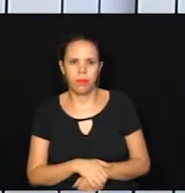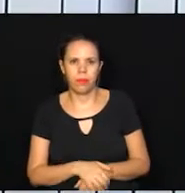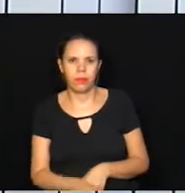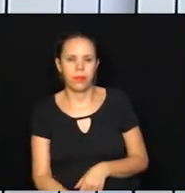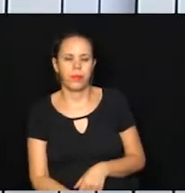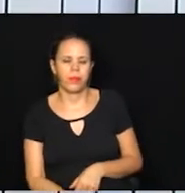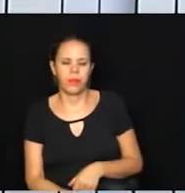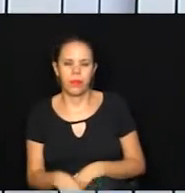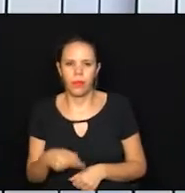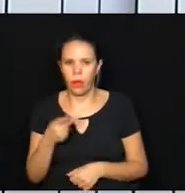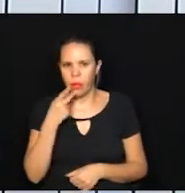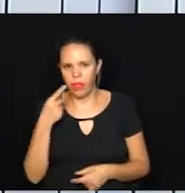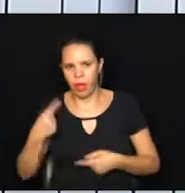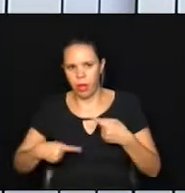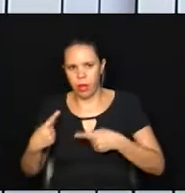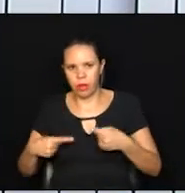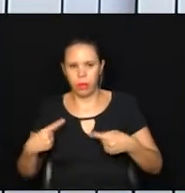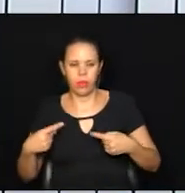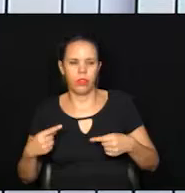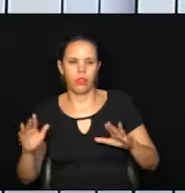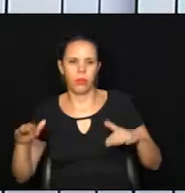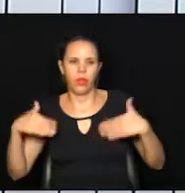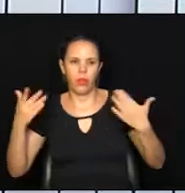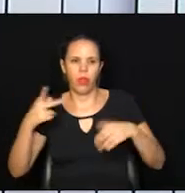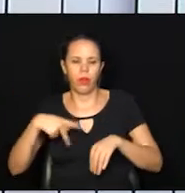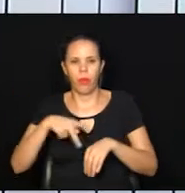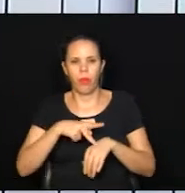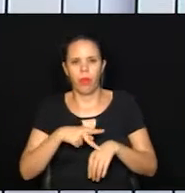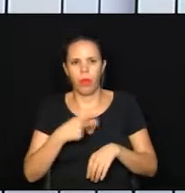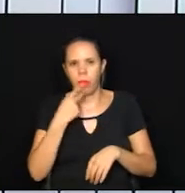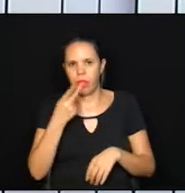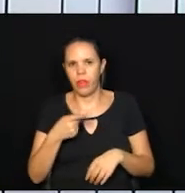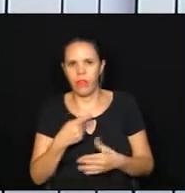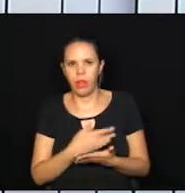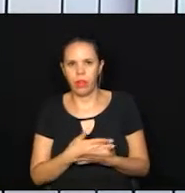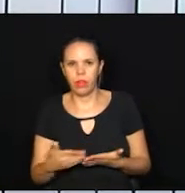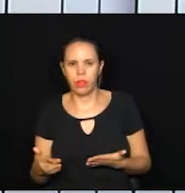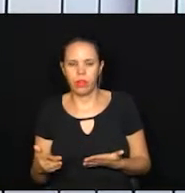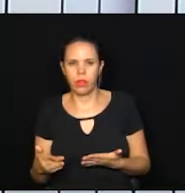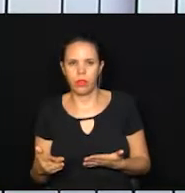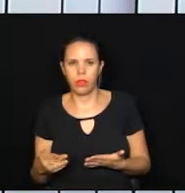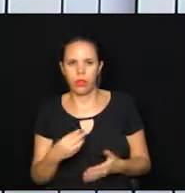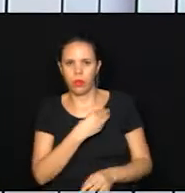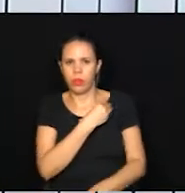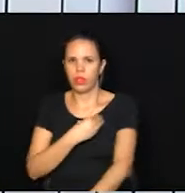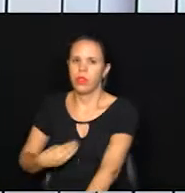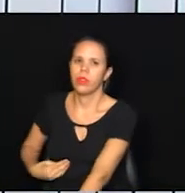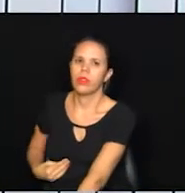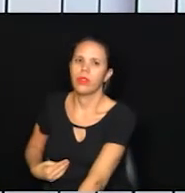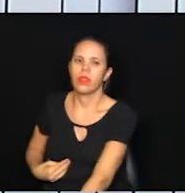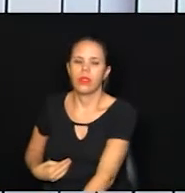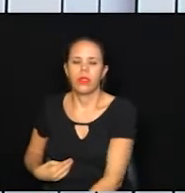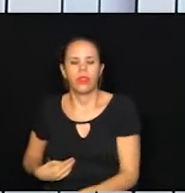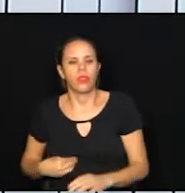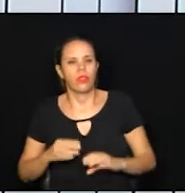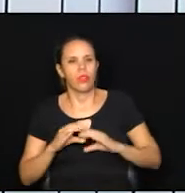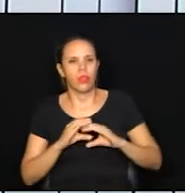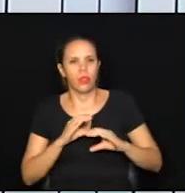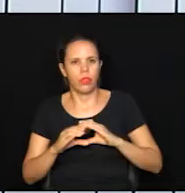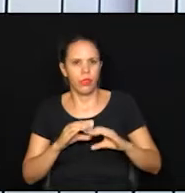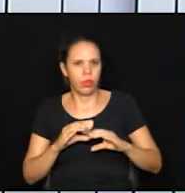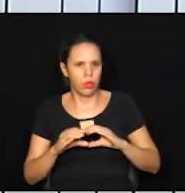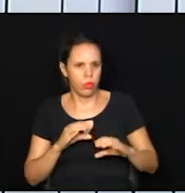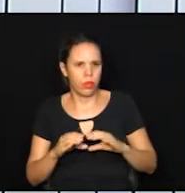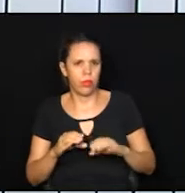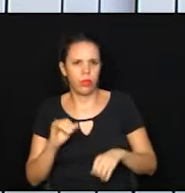Para falar sobre política externa, nós precisamos falar sobre o ministro das Relações Exteriores, que é o Ernesto Araújo,